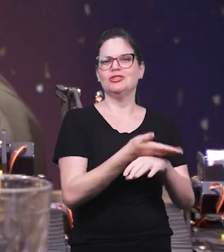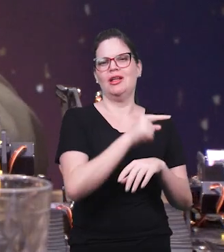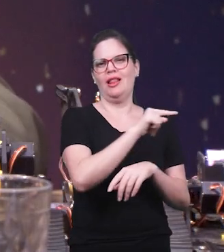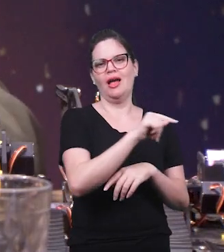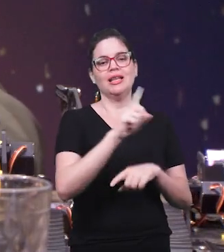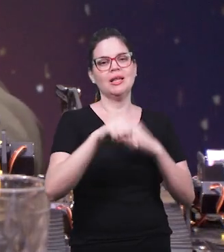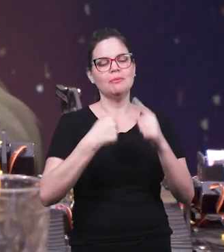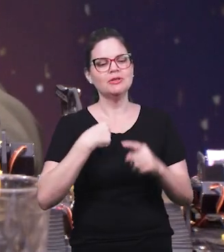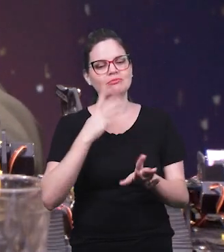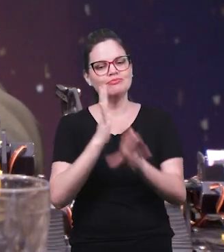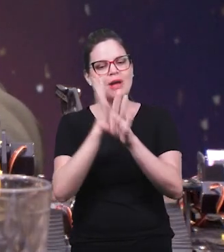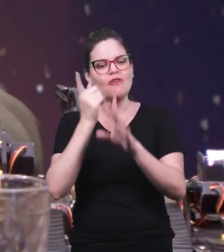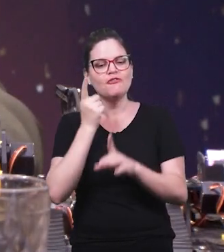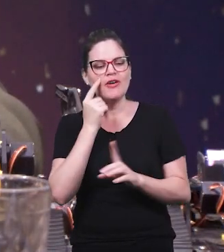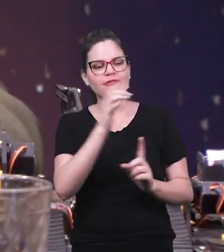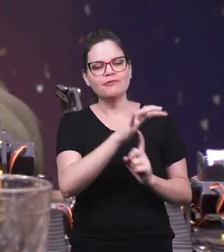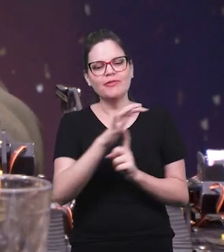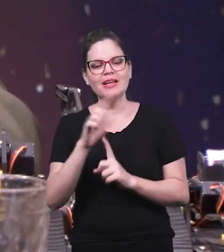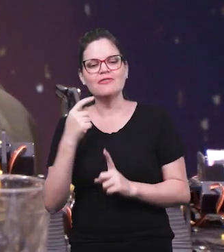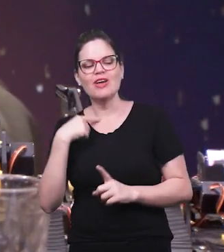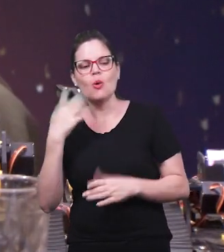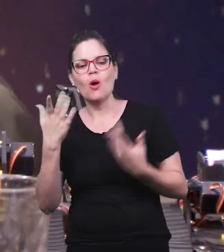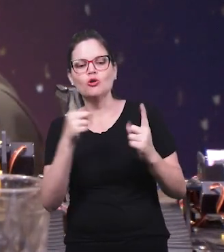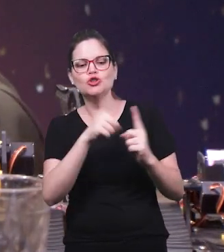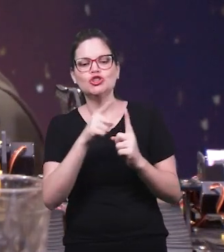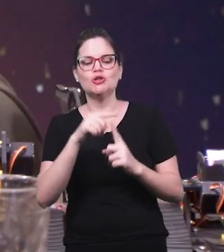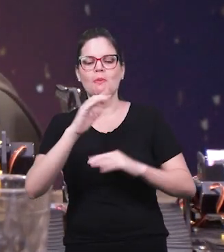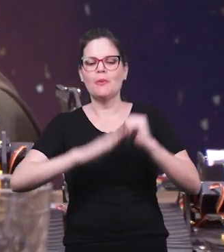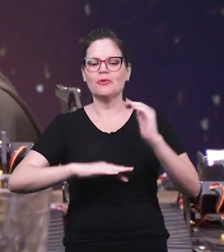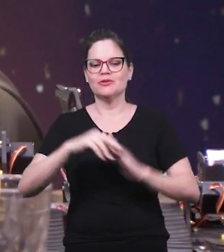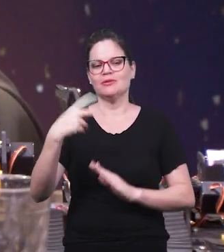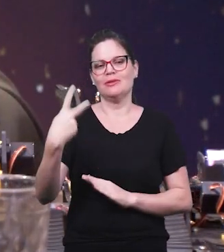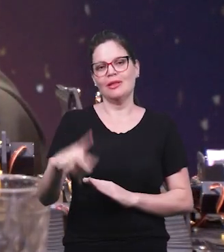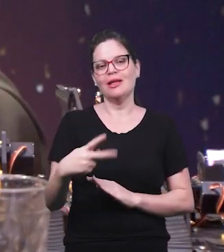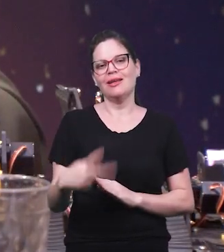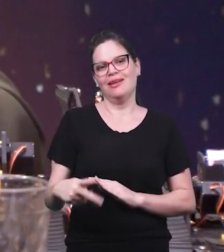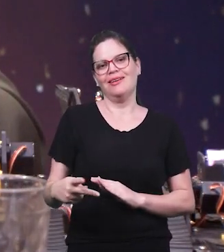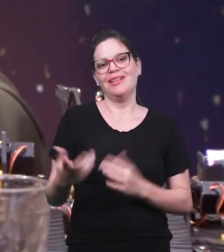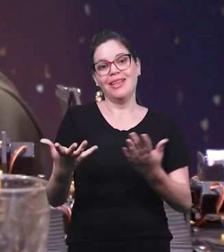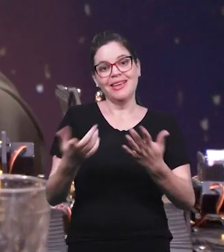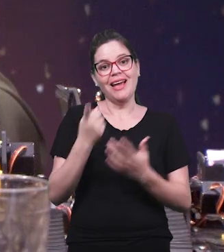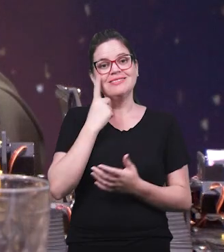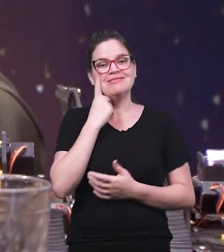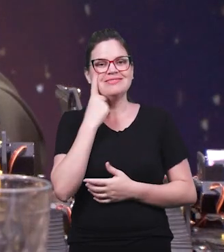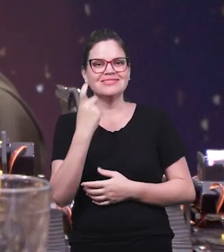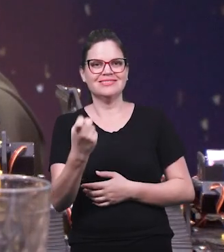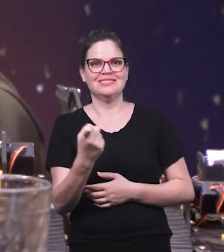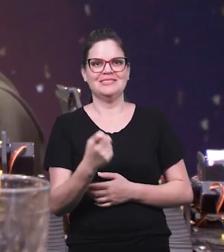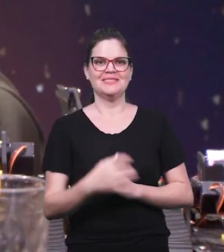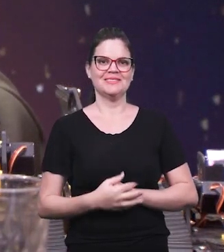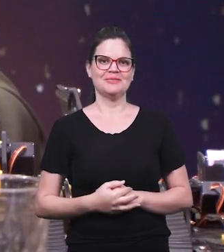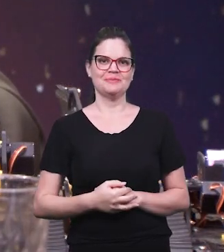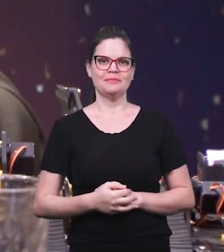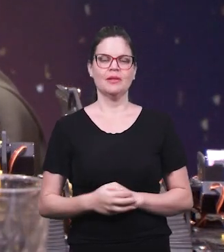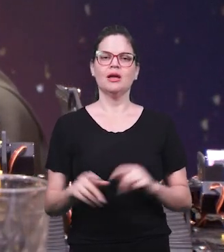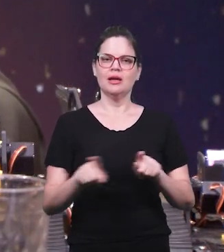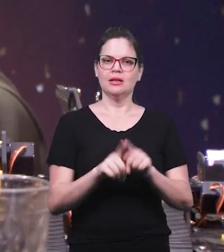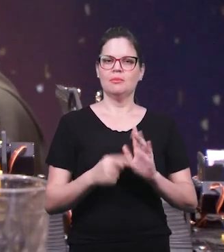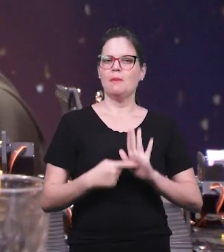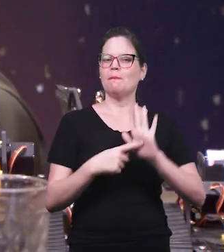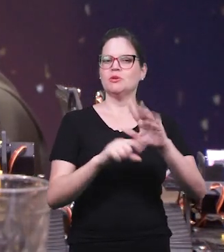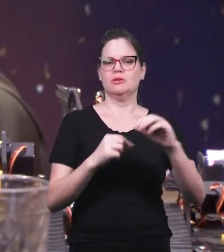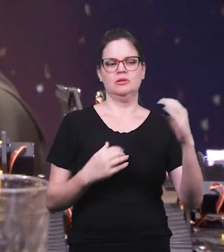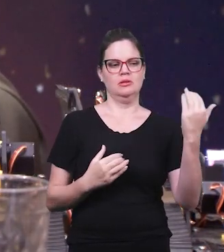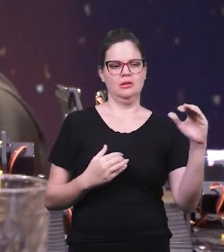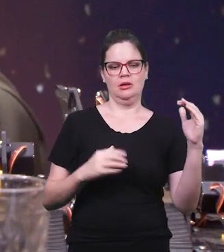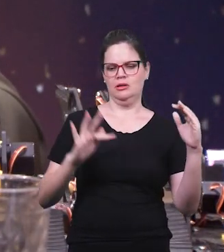numa carreira científica, e principalmente mostrando que essa é aquilo que nós falamos no início do programa, que ciência e